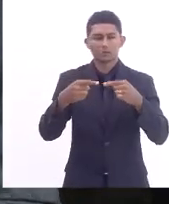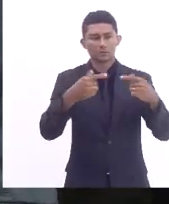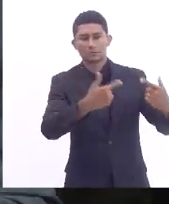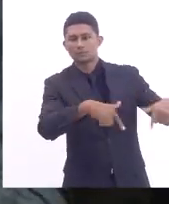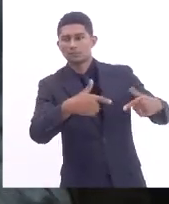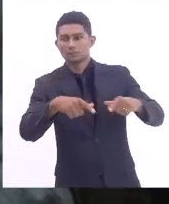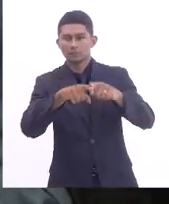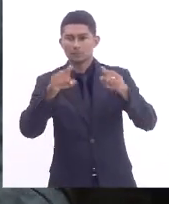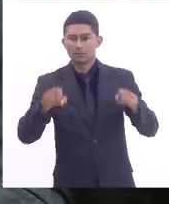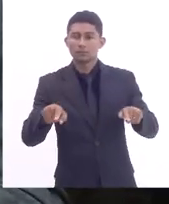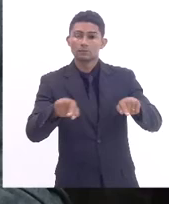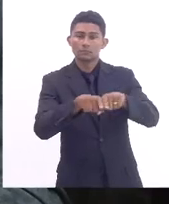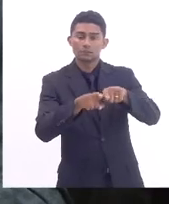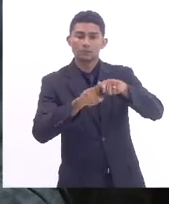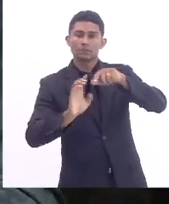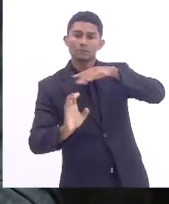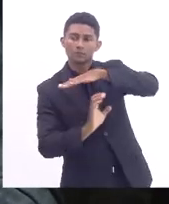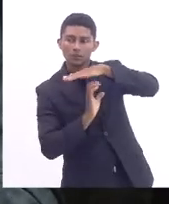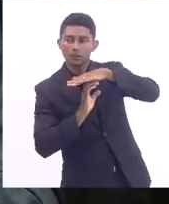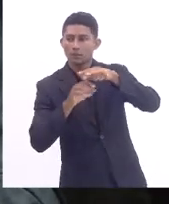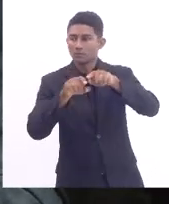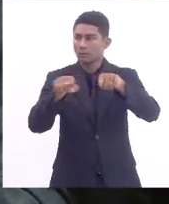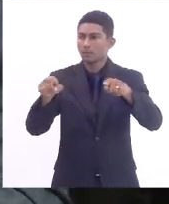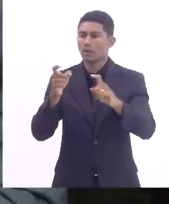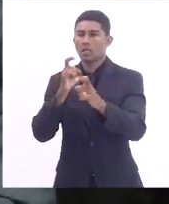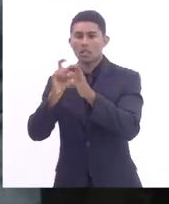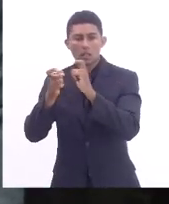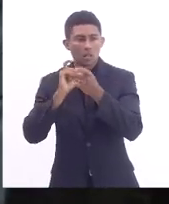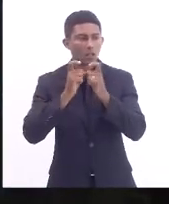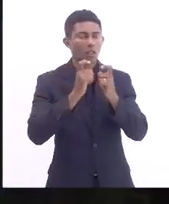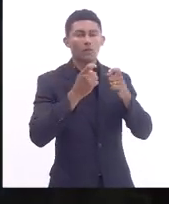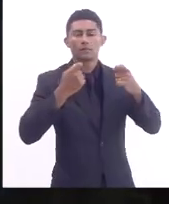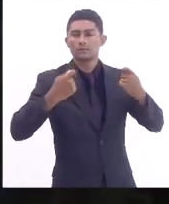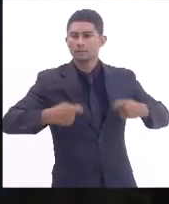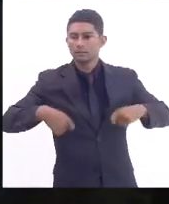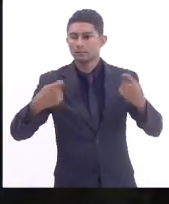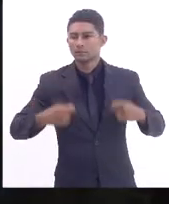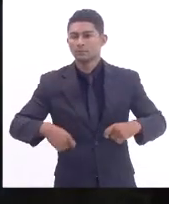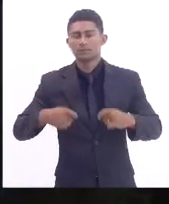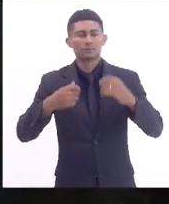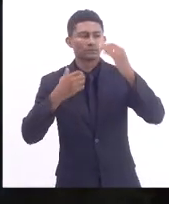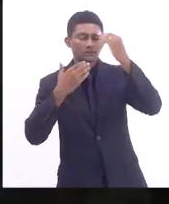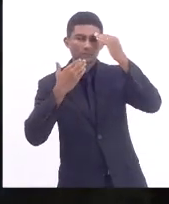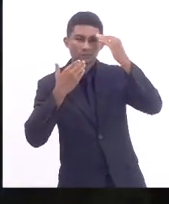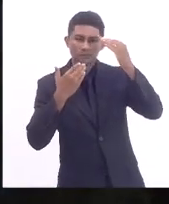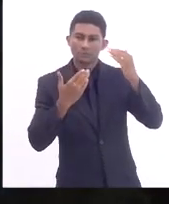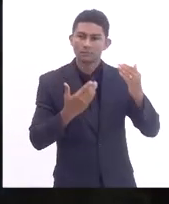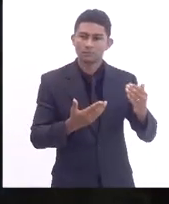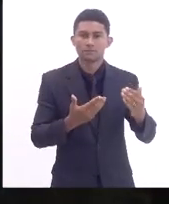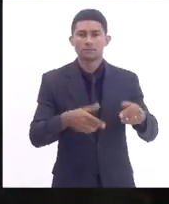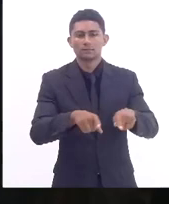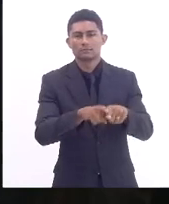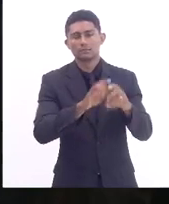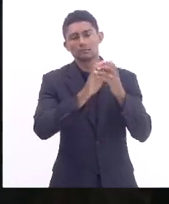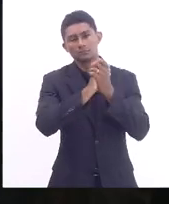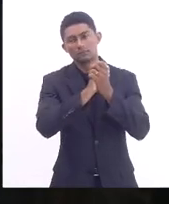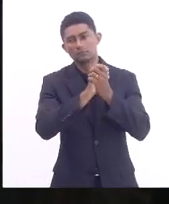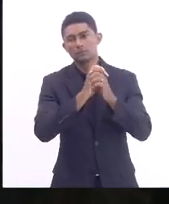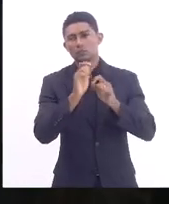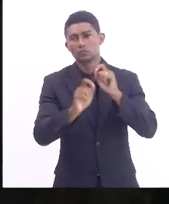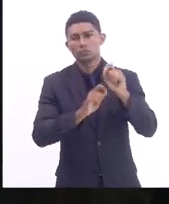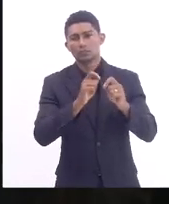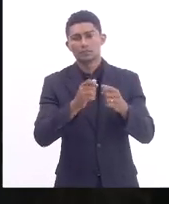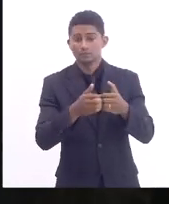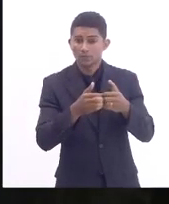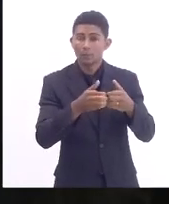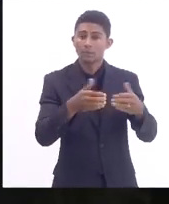diálogo também com as empresas diálogo conversa busca de atendimento eu queria agradecer e saudar abertura